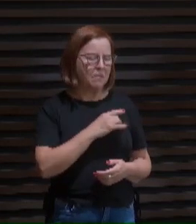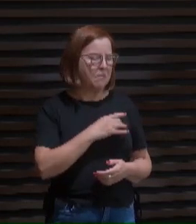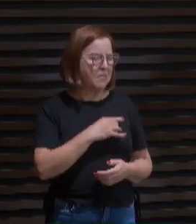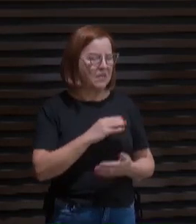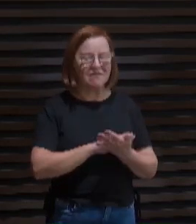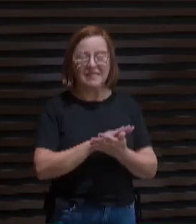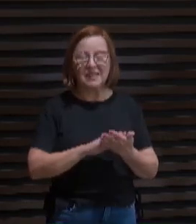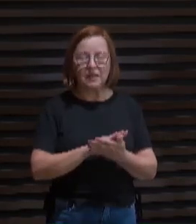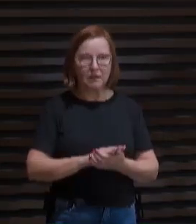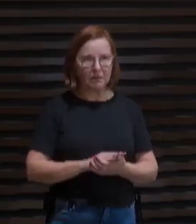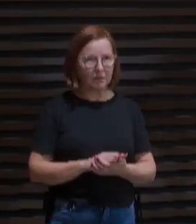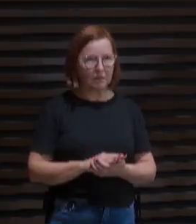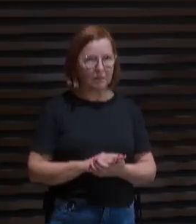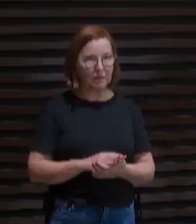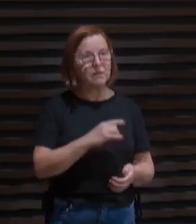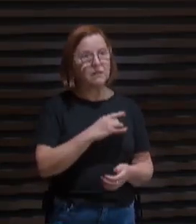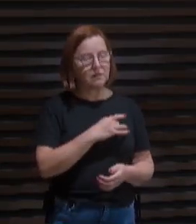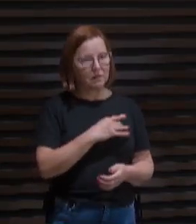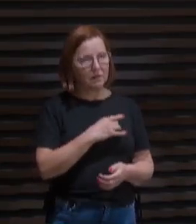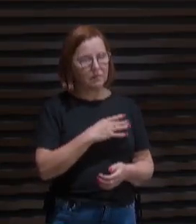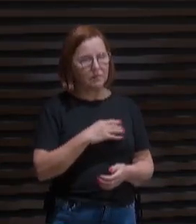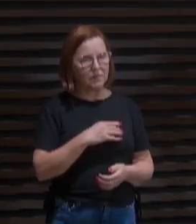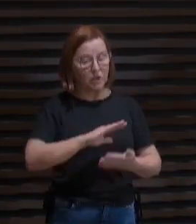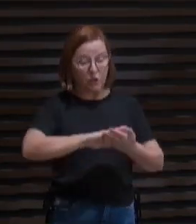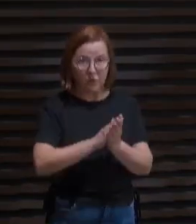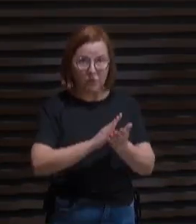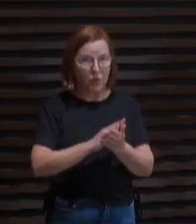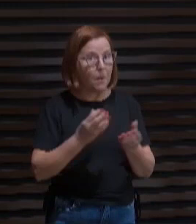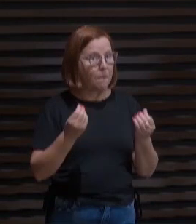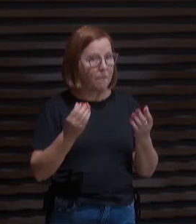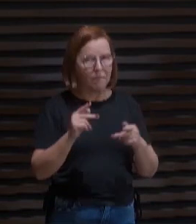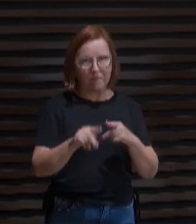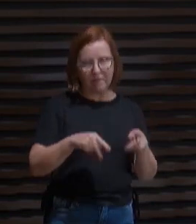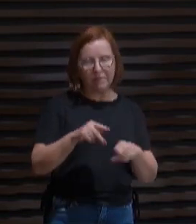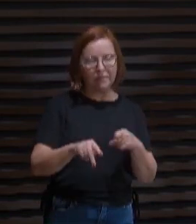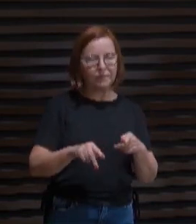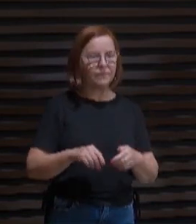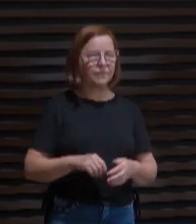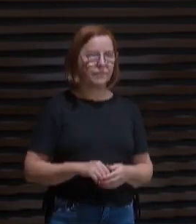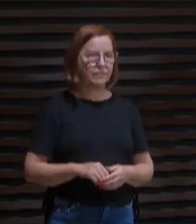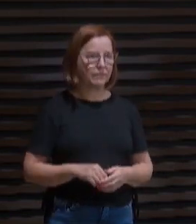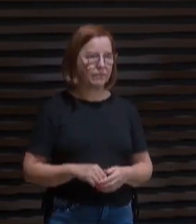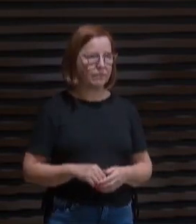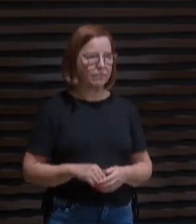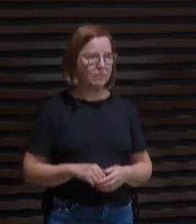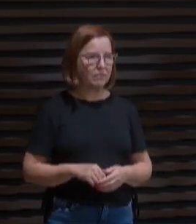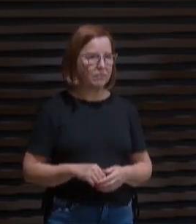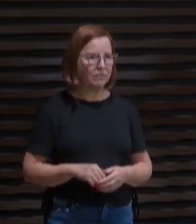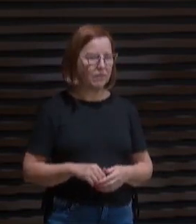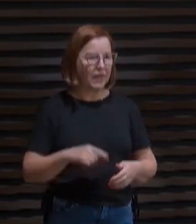Gente, o temor é o que tem acabado com muitas pessoas. O que é uma doença